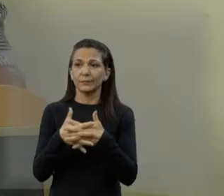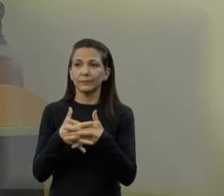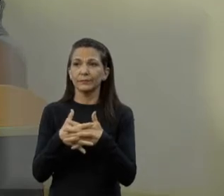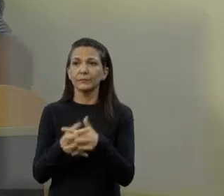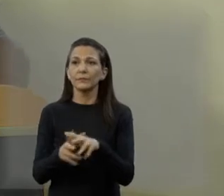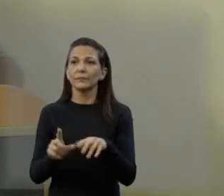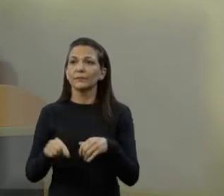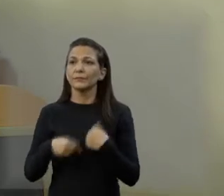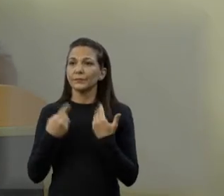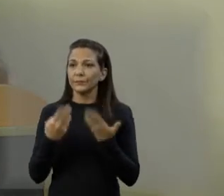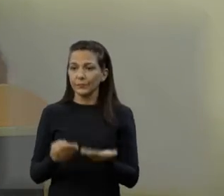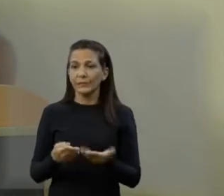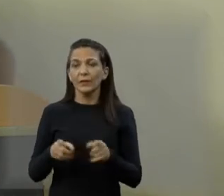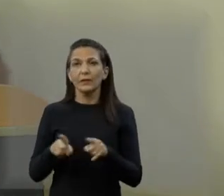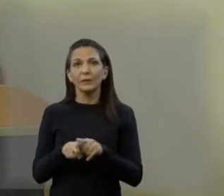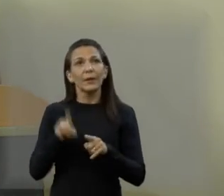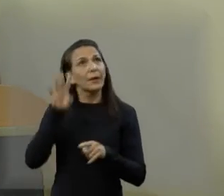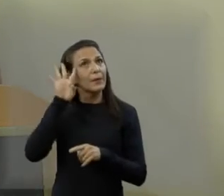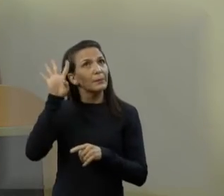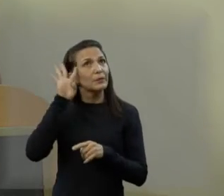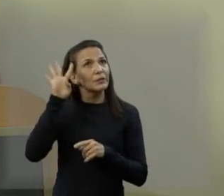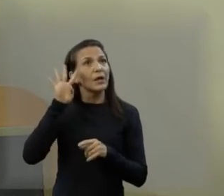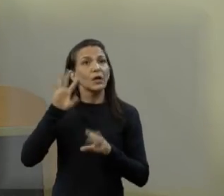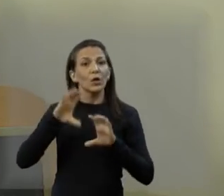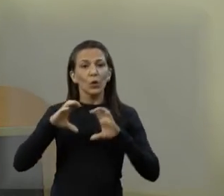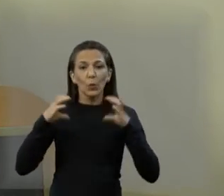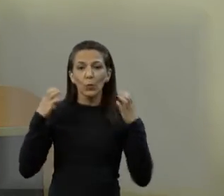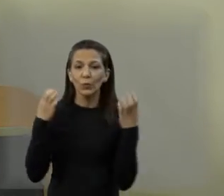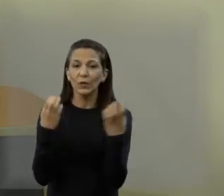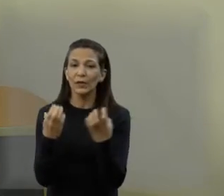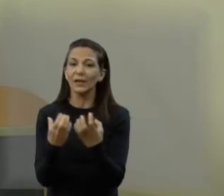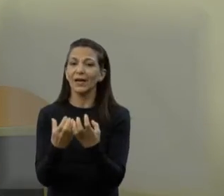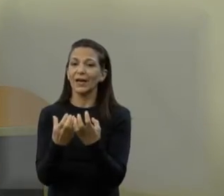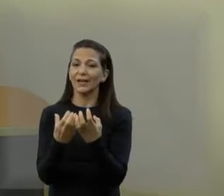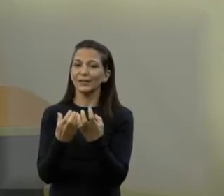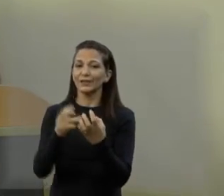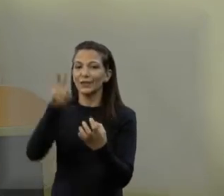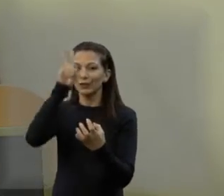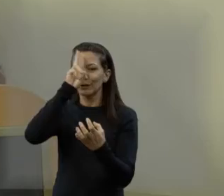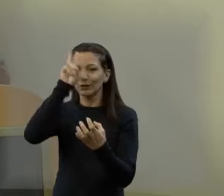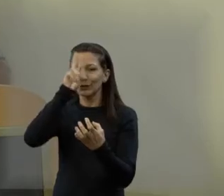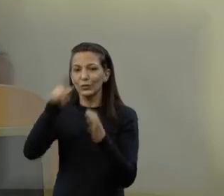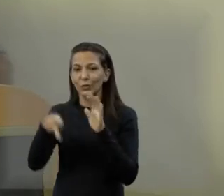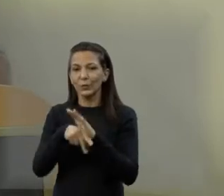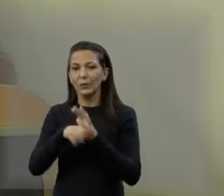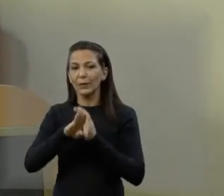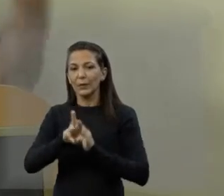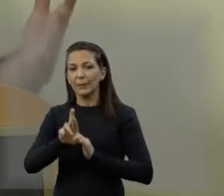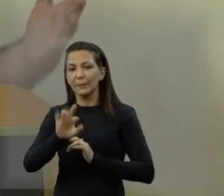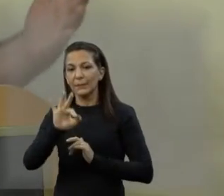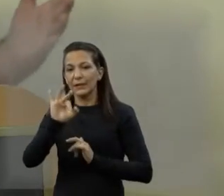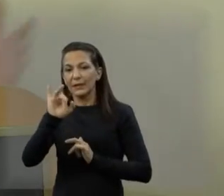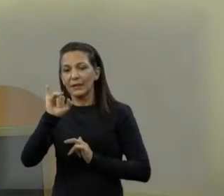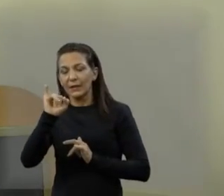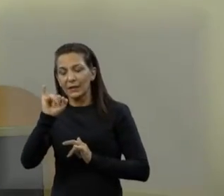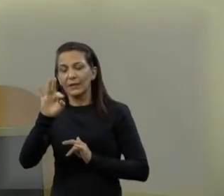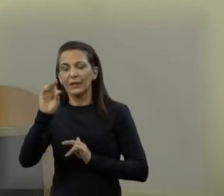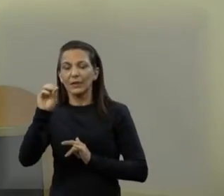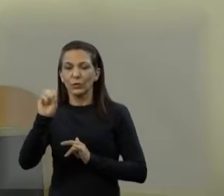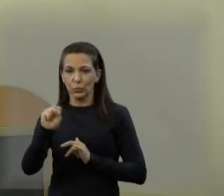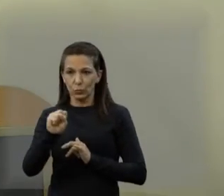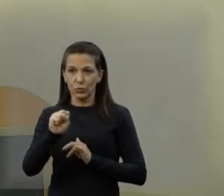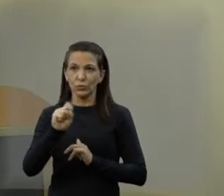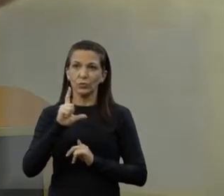o e toda a questão de imagem do Imaginário coletivo da nossa cidade ela cresceu em torno da história dos Buritis inclusive porque o que está se encontra pão nessa